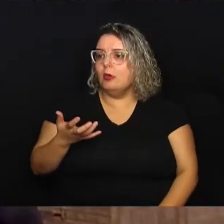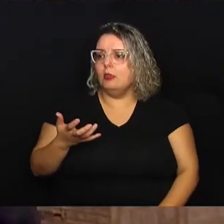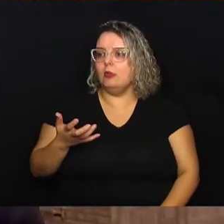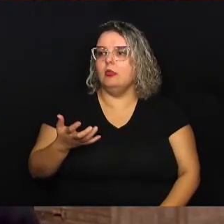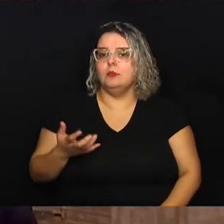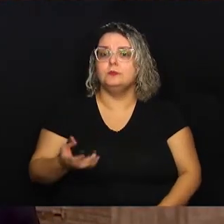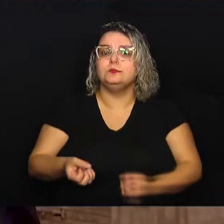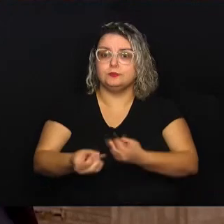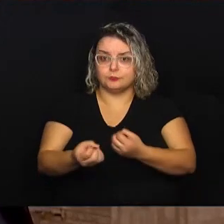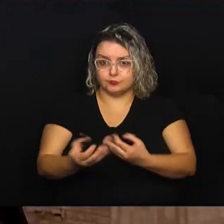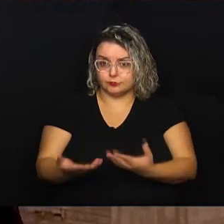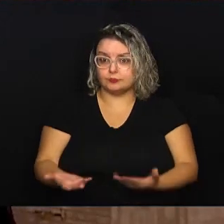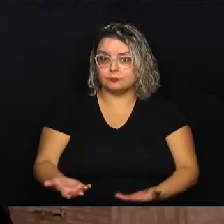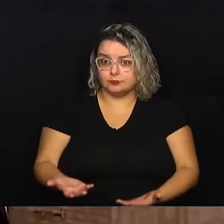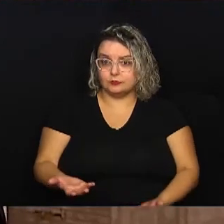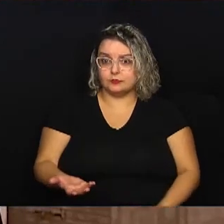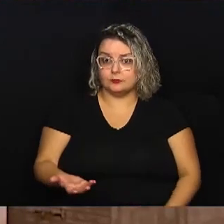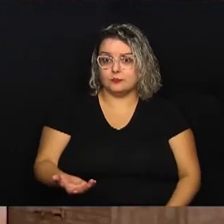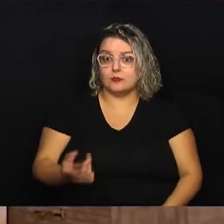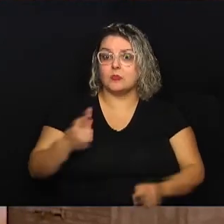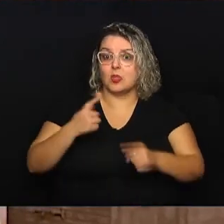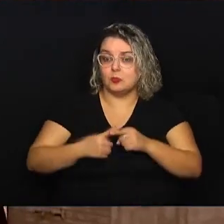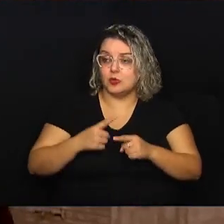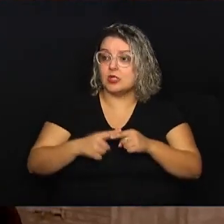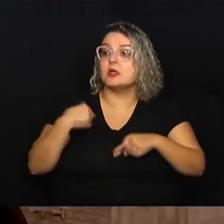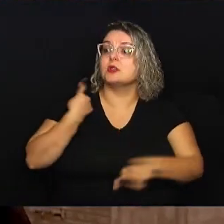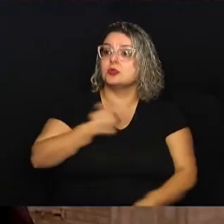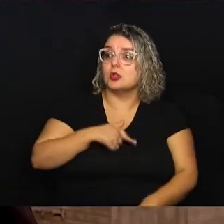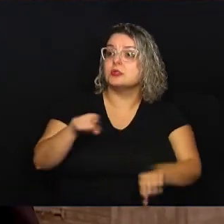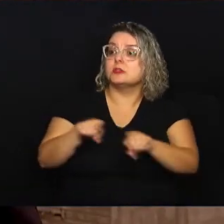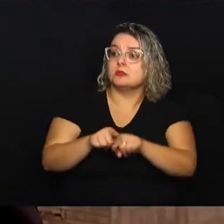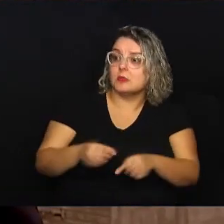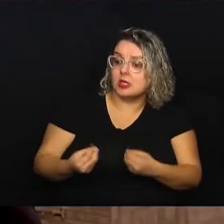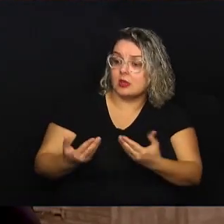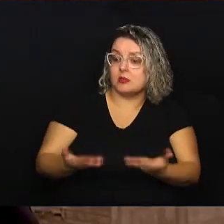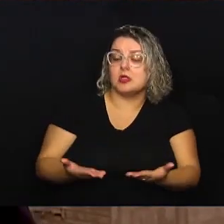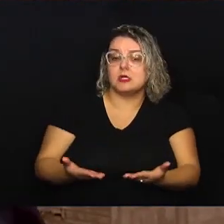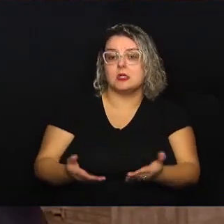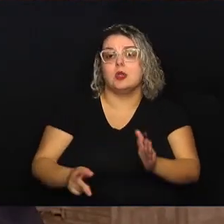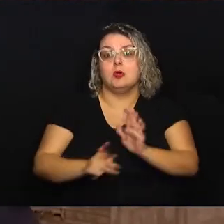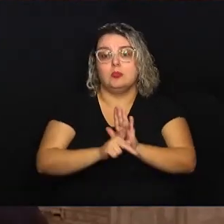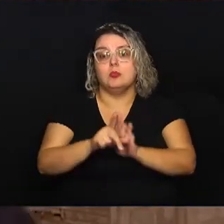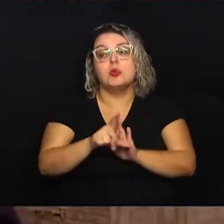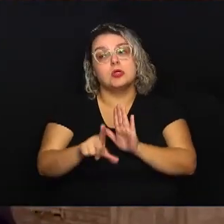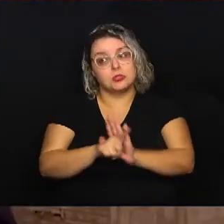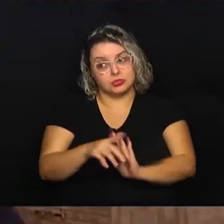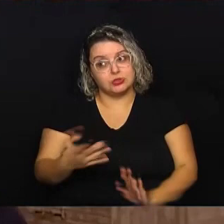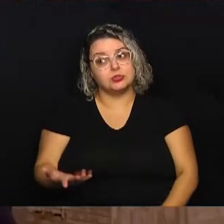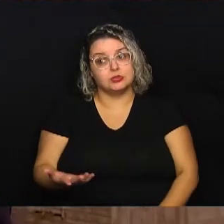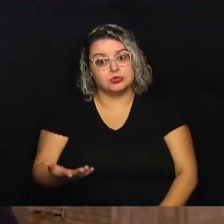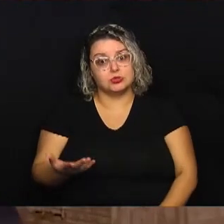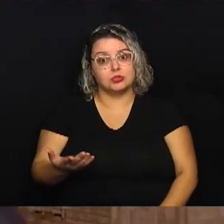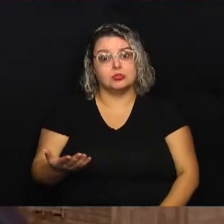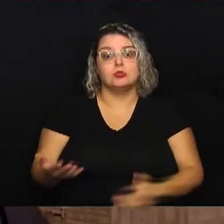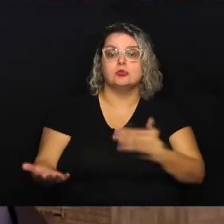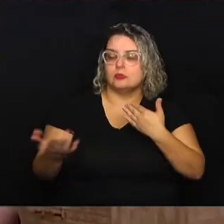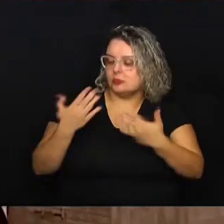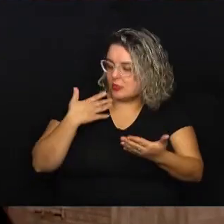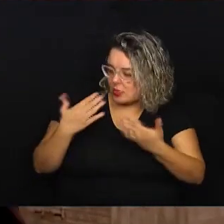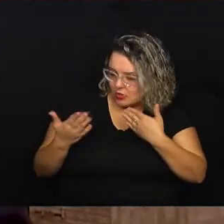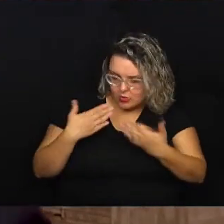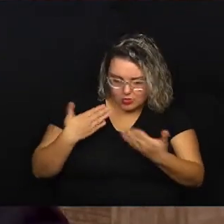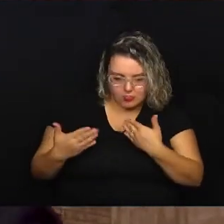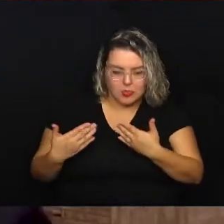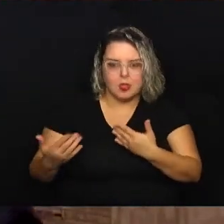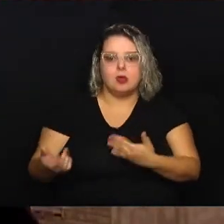esses dados porque nós também apresentamos um projeto de lei, dialogando inclusive e